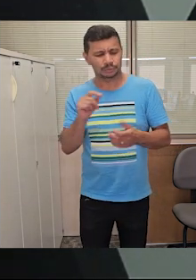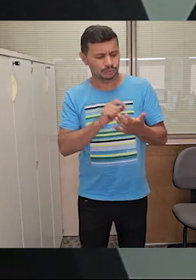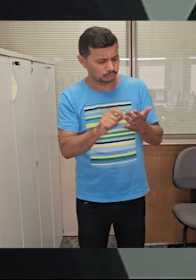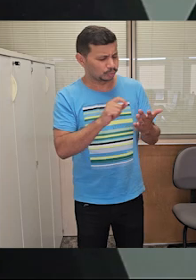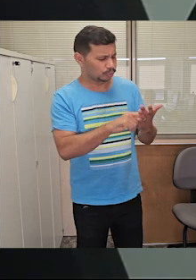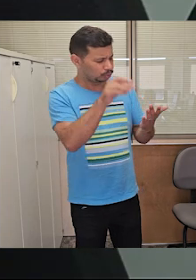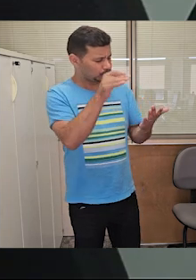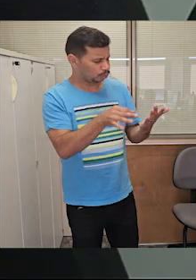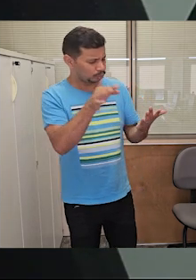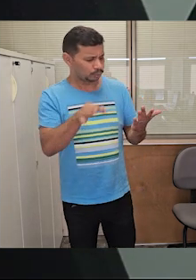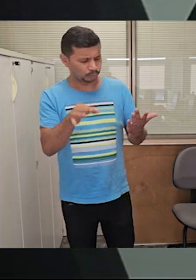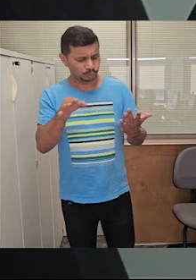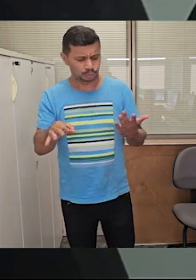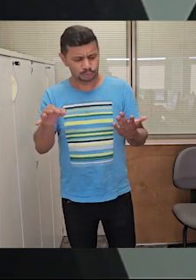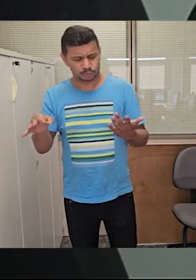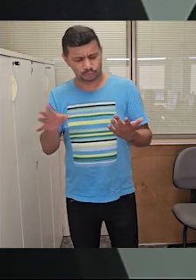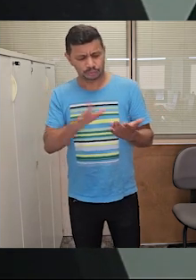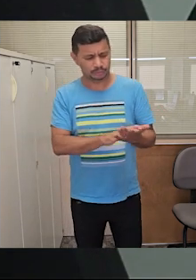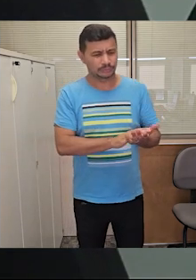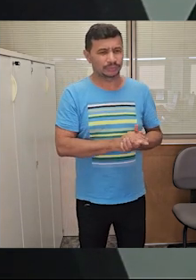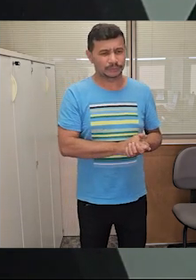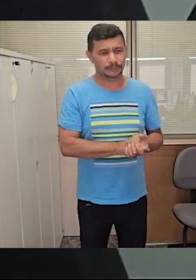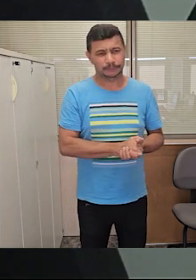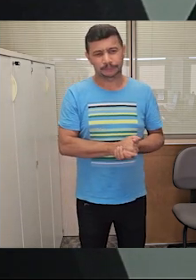anotando tudo direitinho, etc., né?